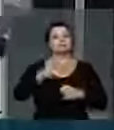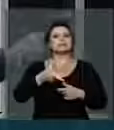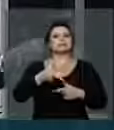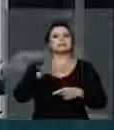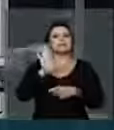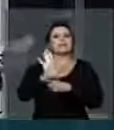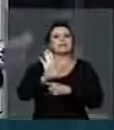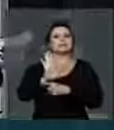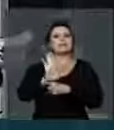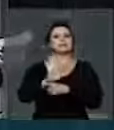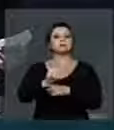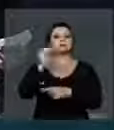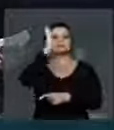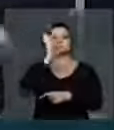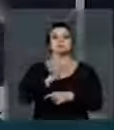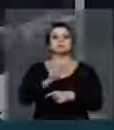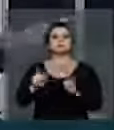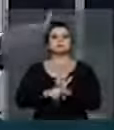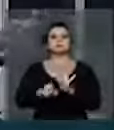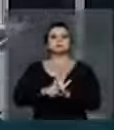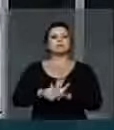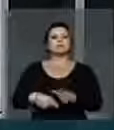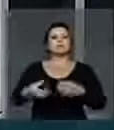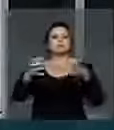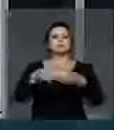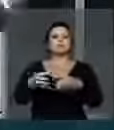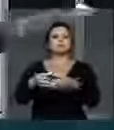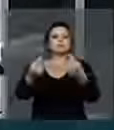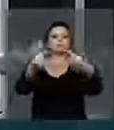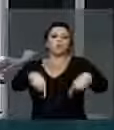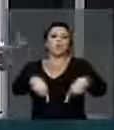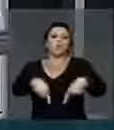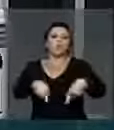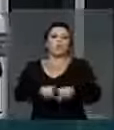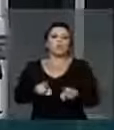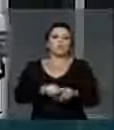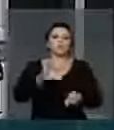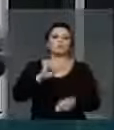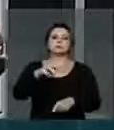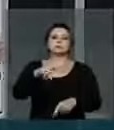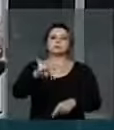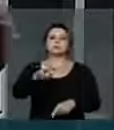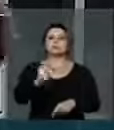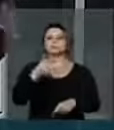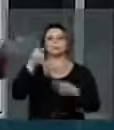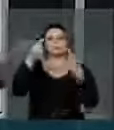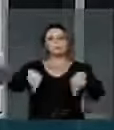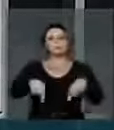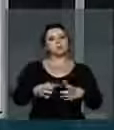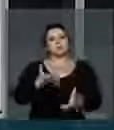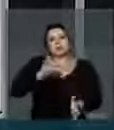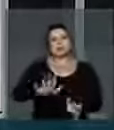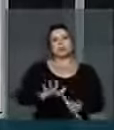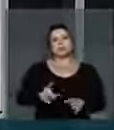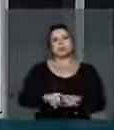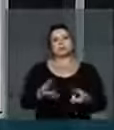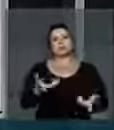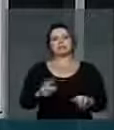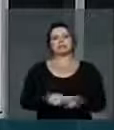a ideologias de esquerda, a ideologias comunizantes, a ideologias marxistas,